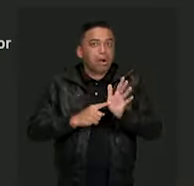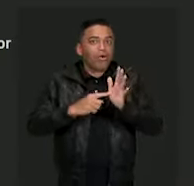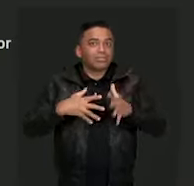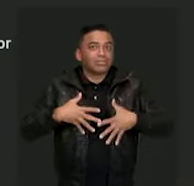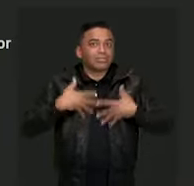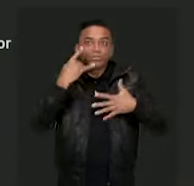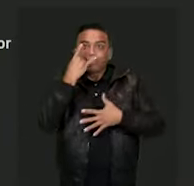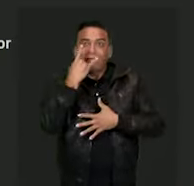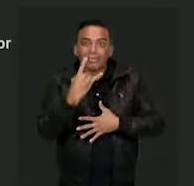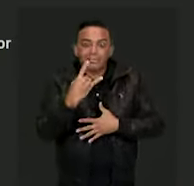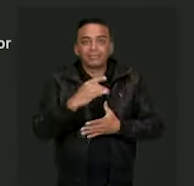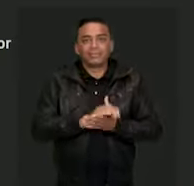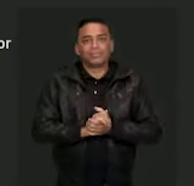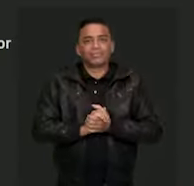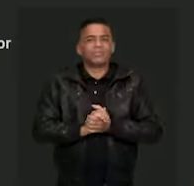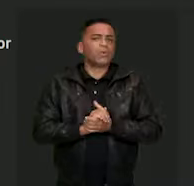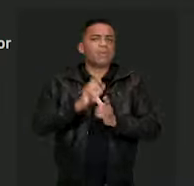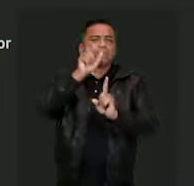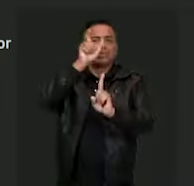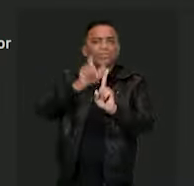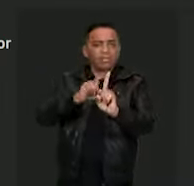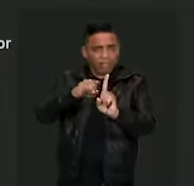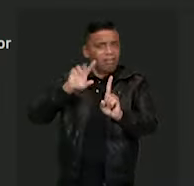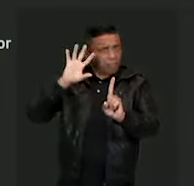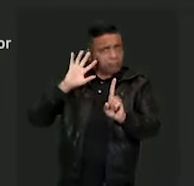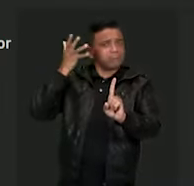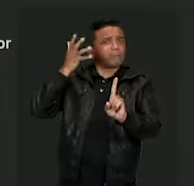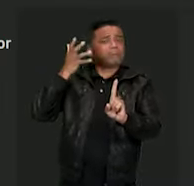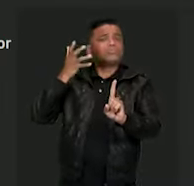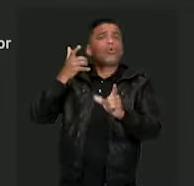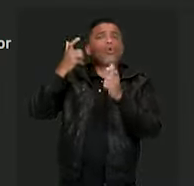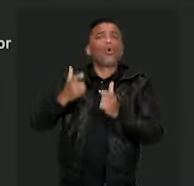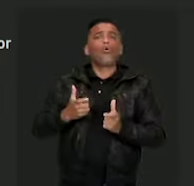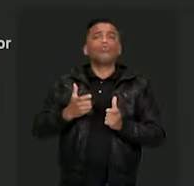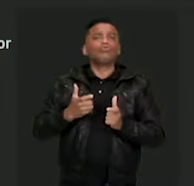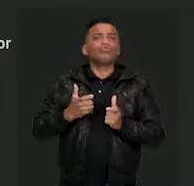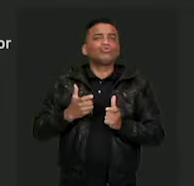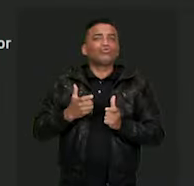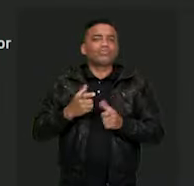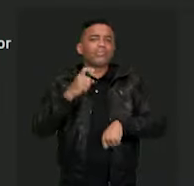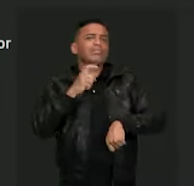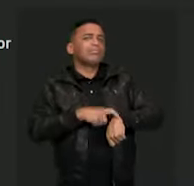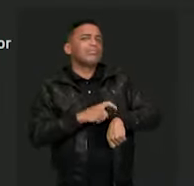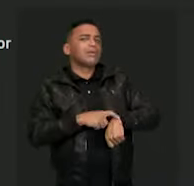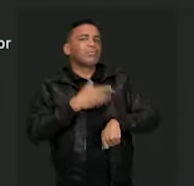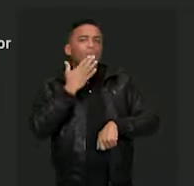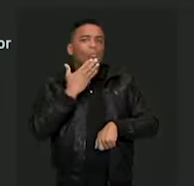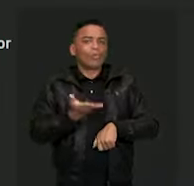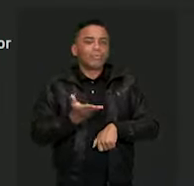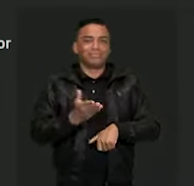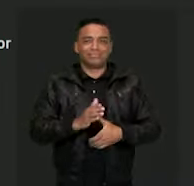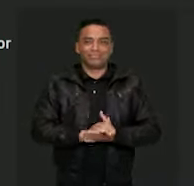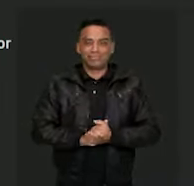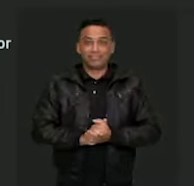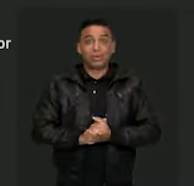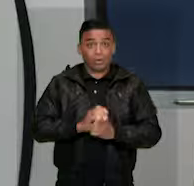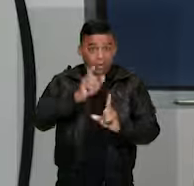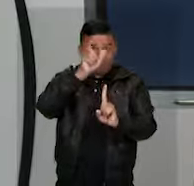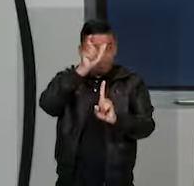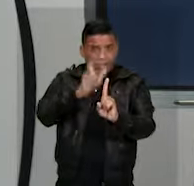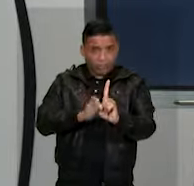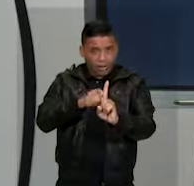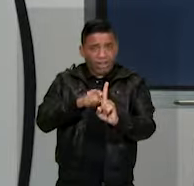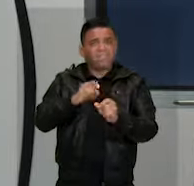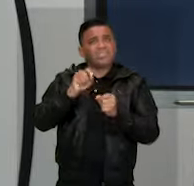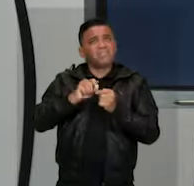conto, os personagens têm ações em determinado lugar, em determinado tempo. Então, esses personagens estão fazendo algo